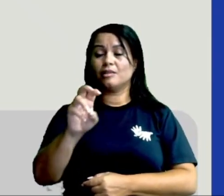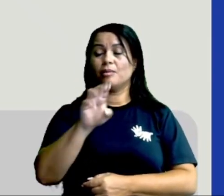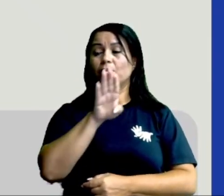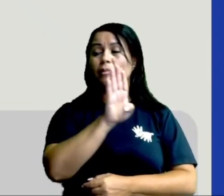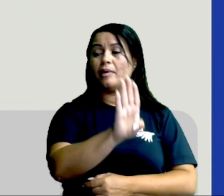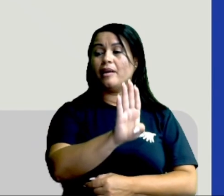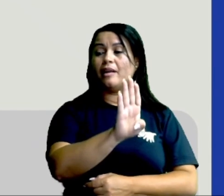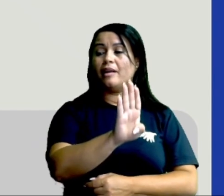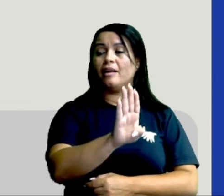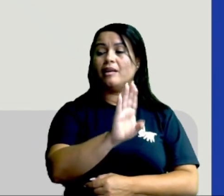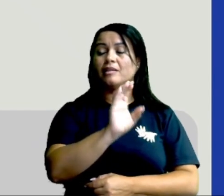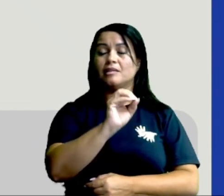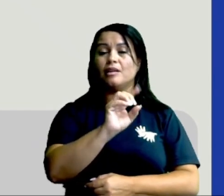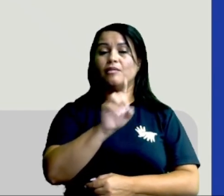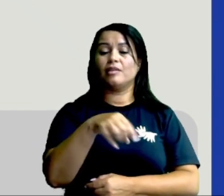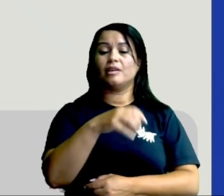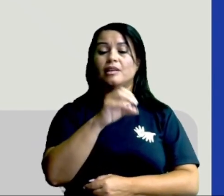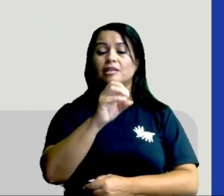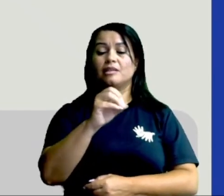0,0035. Letra B,